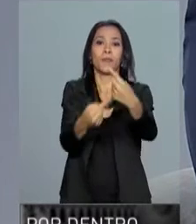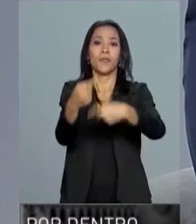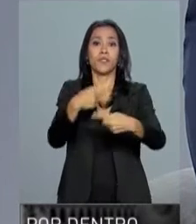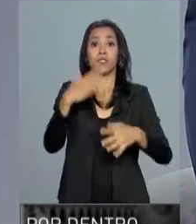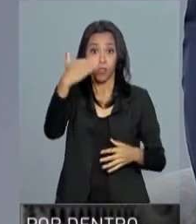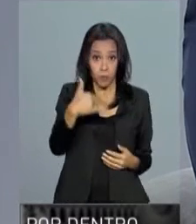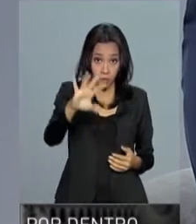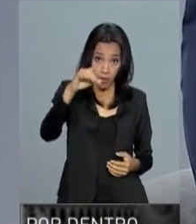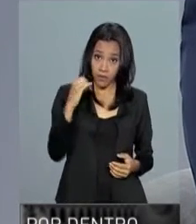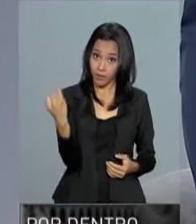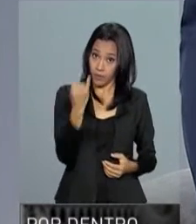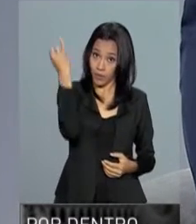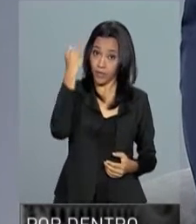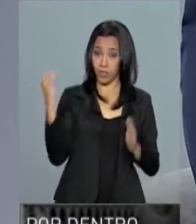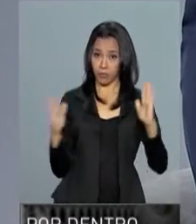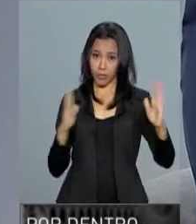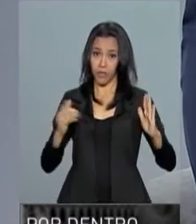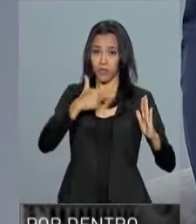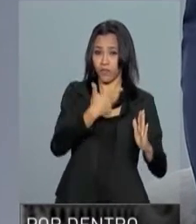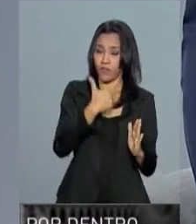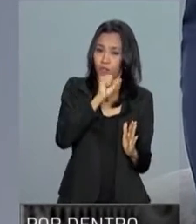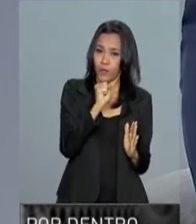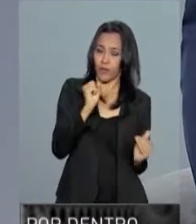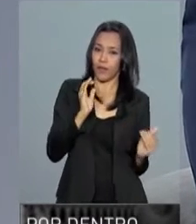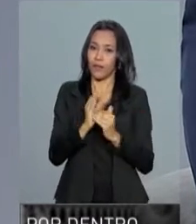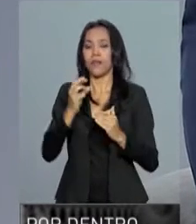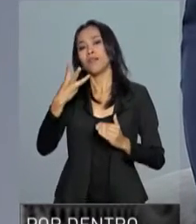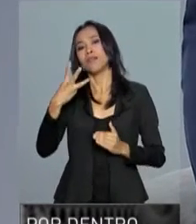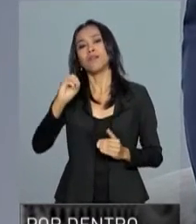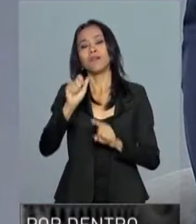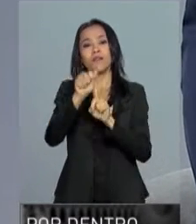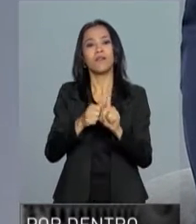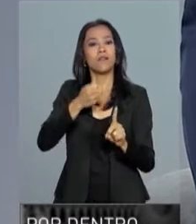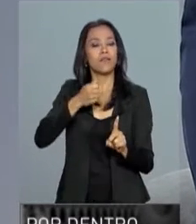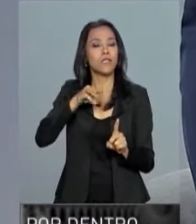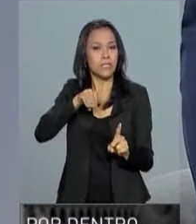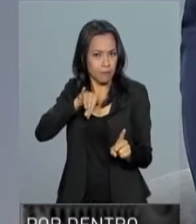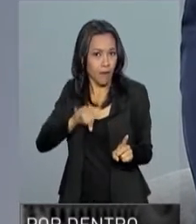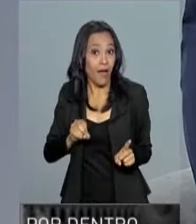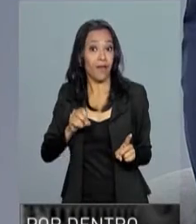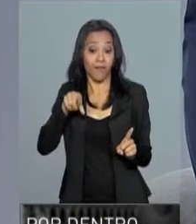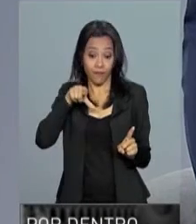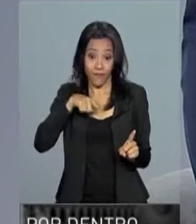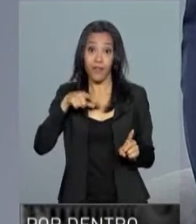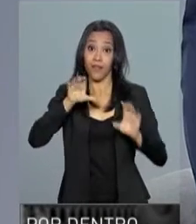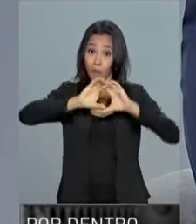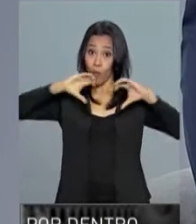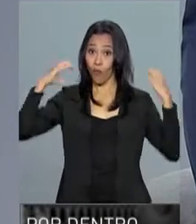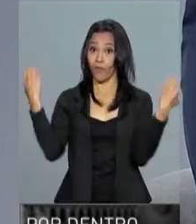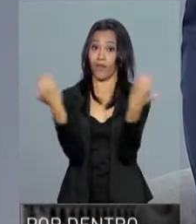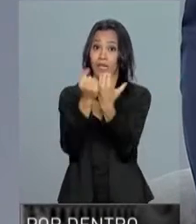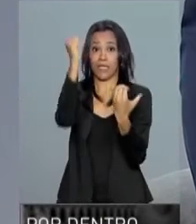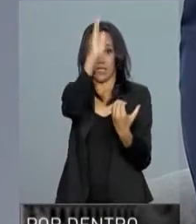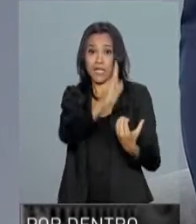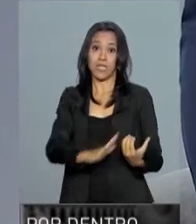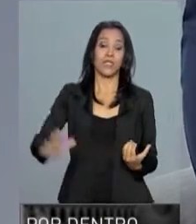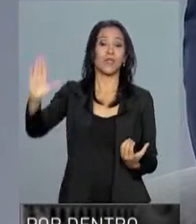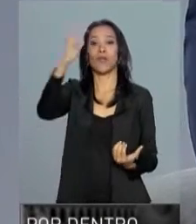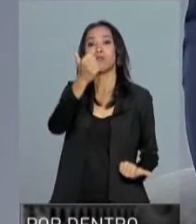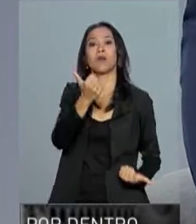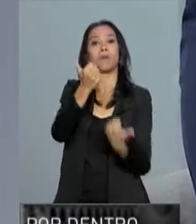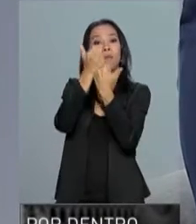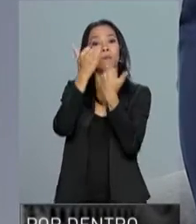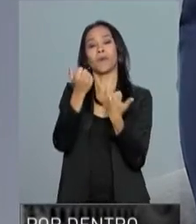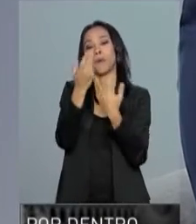agora é de 28 a 30 de maio nós realizaremos a nossa conferência nacional de promoção da Igualdade racial